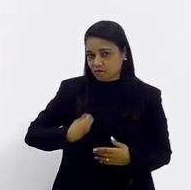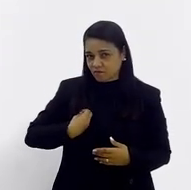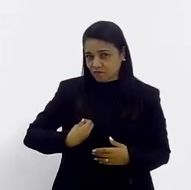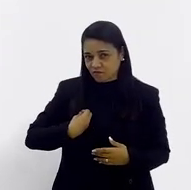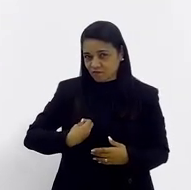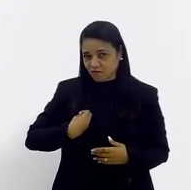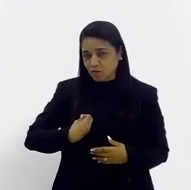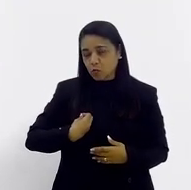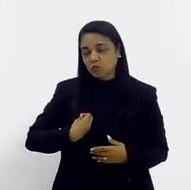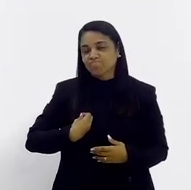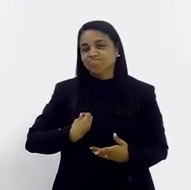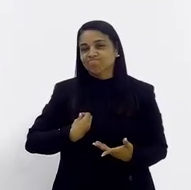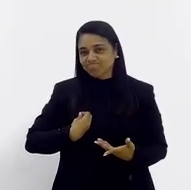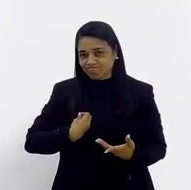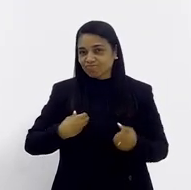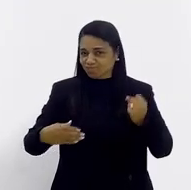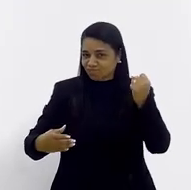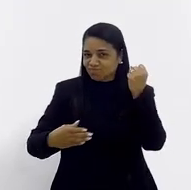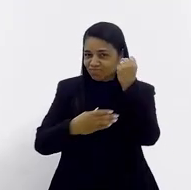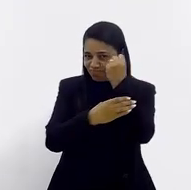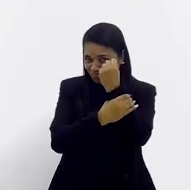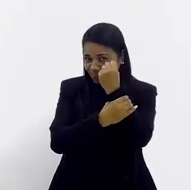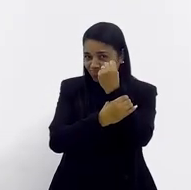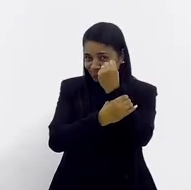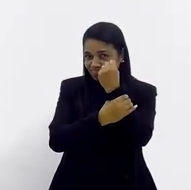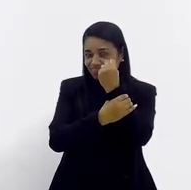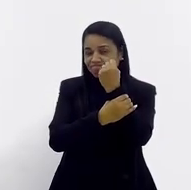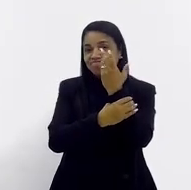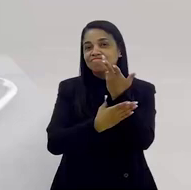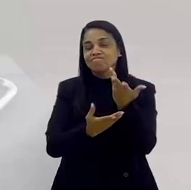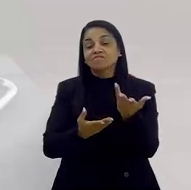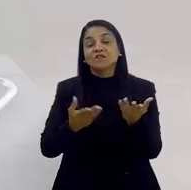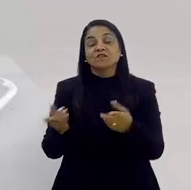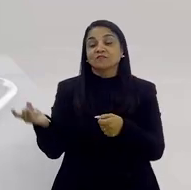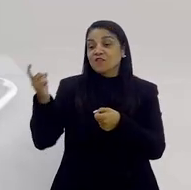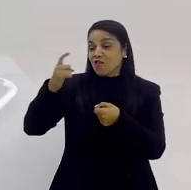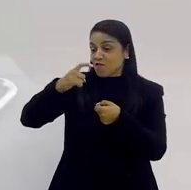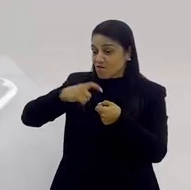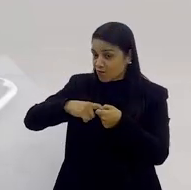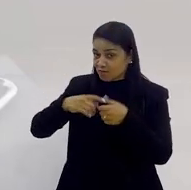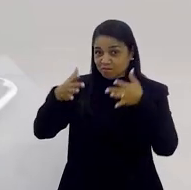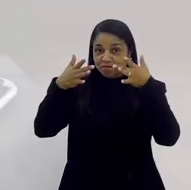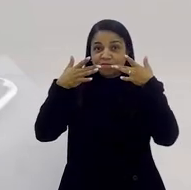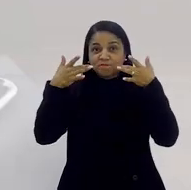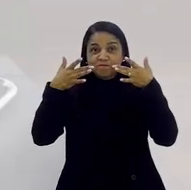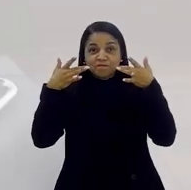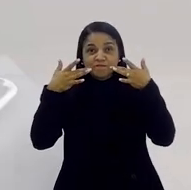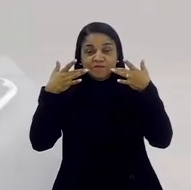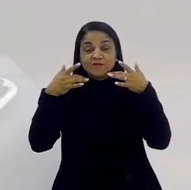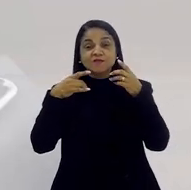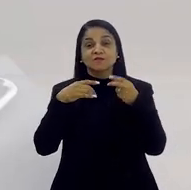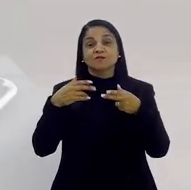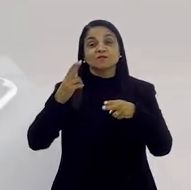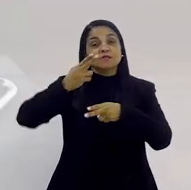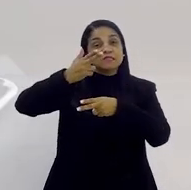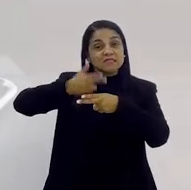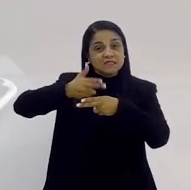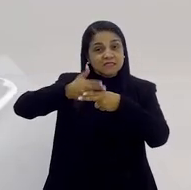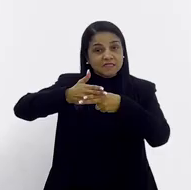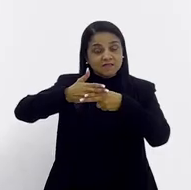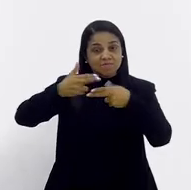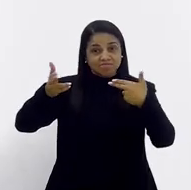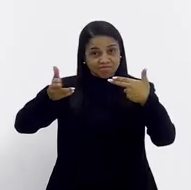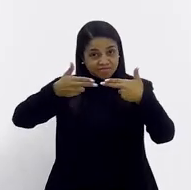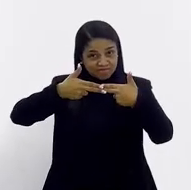realmente ele existiu né Mas voltando a peça no